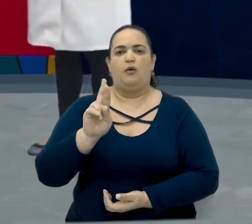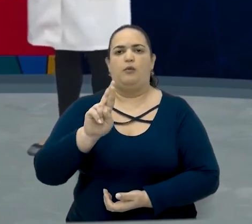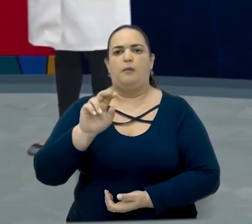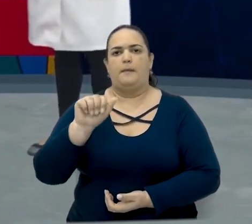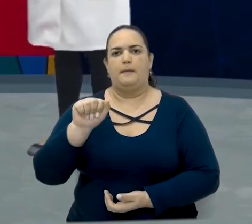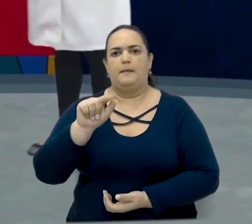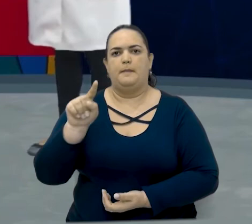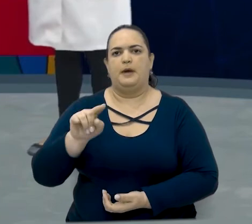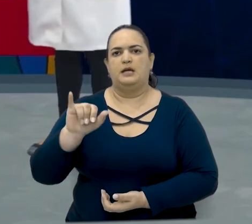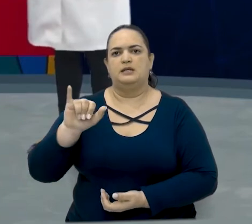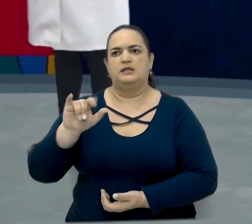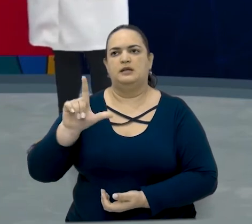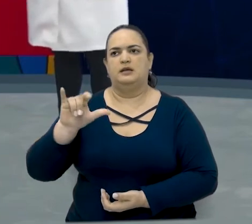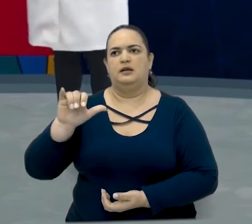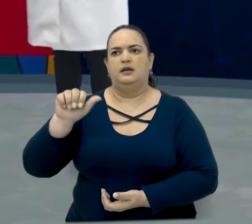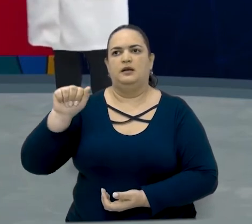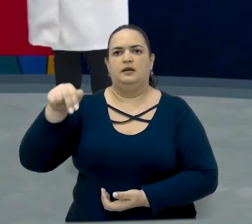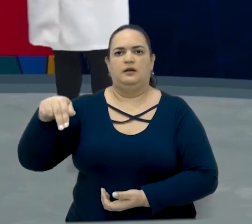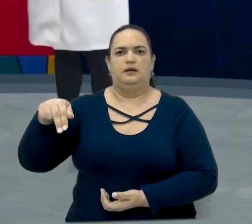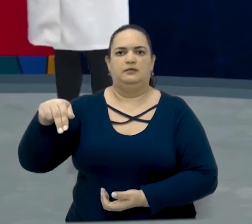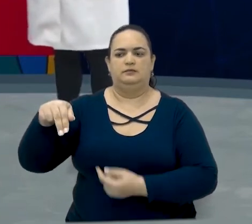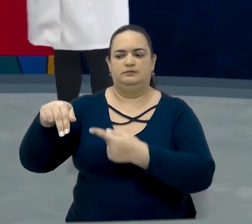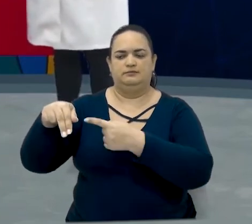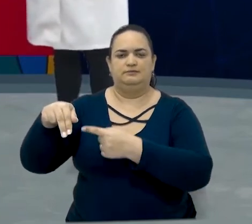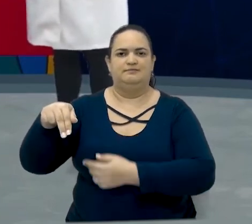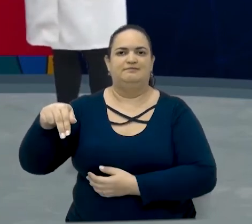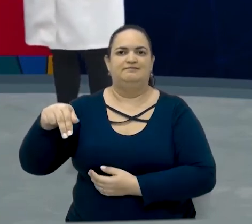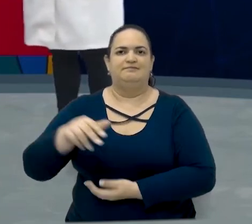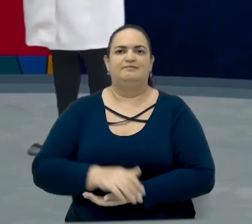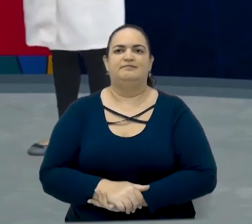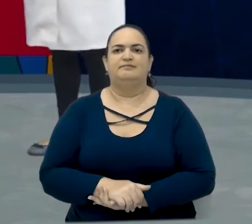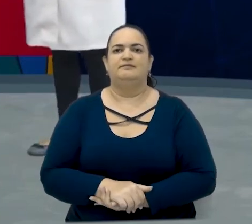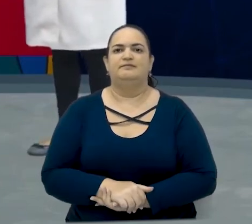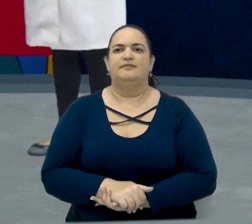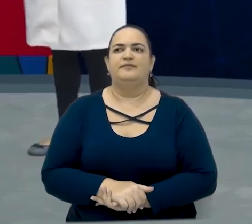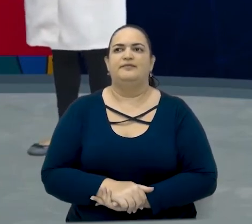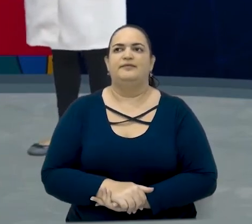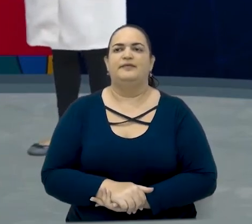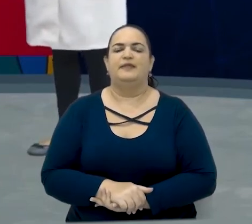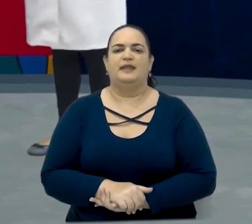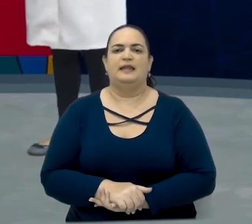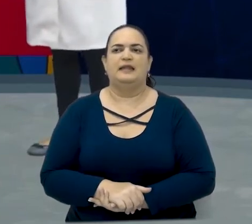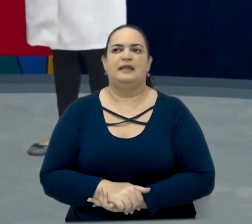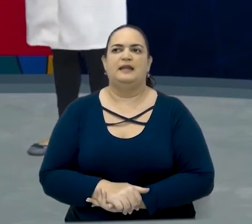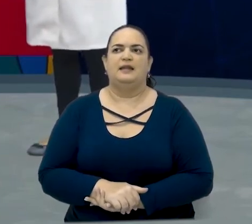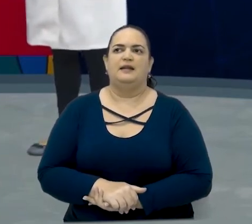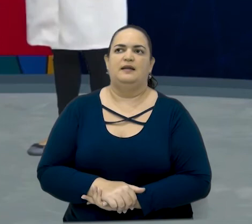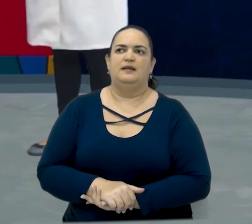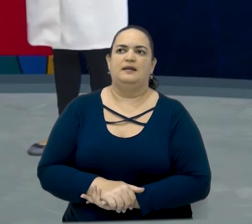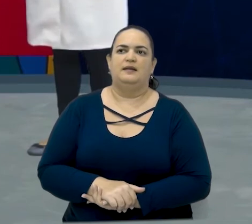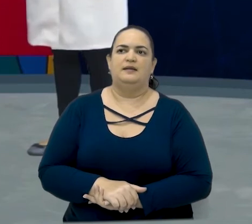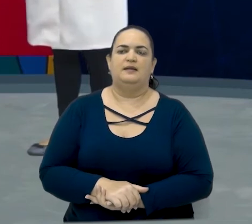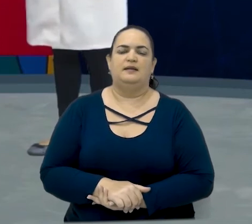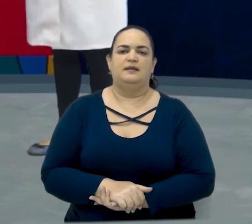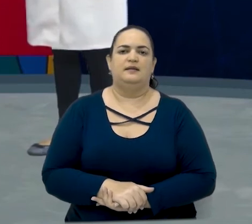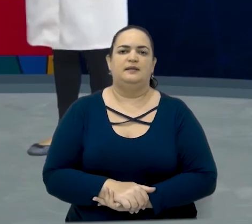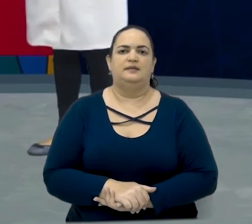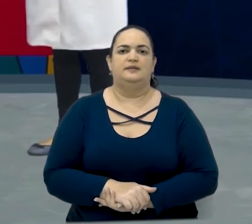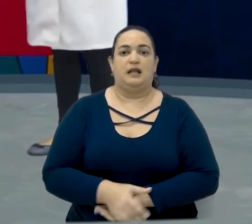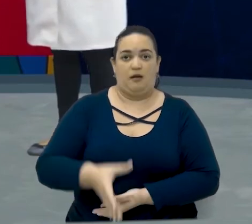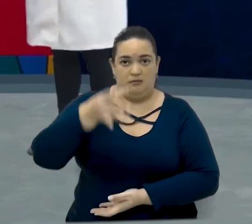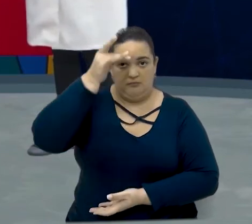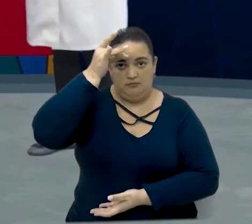Termina lá na letra N, tudo bem? Então anotem também a nacionalidade do nosso país. Brasil, Brazilian.